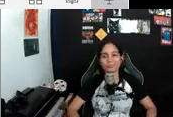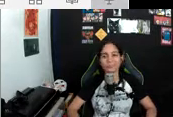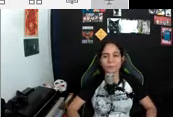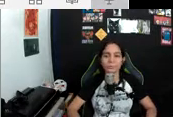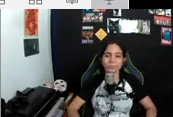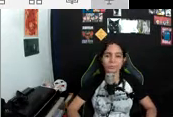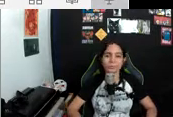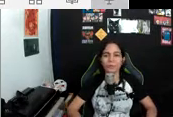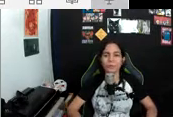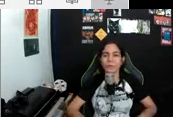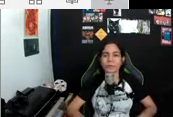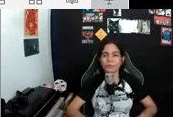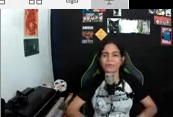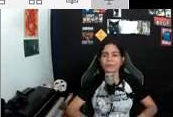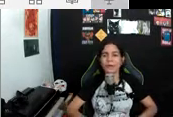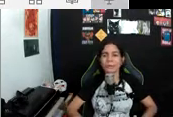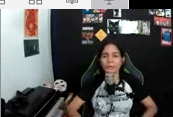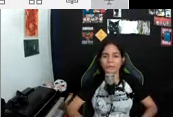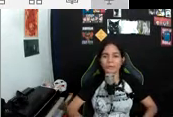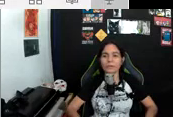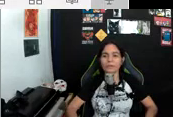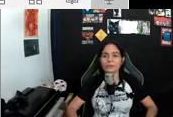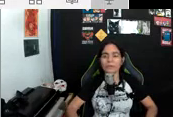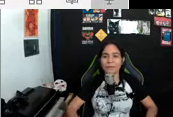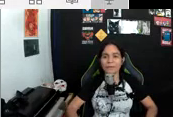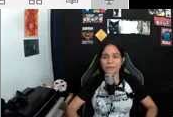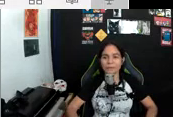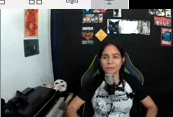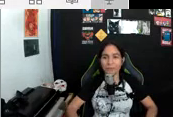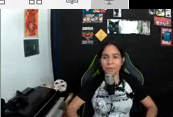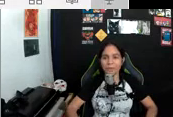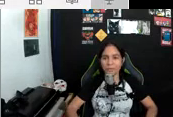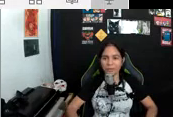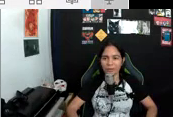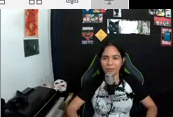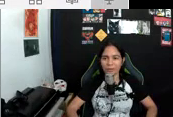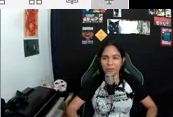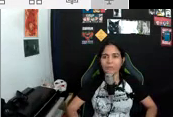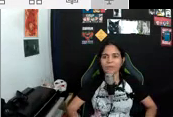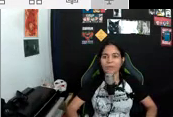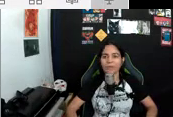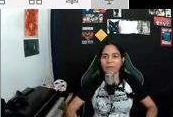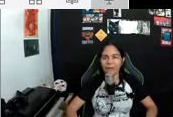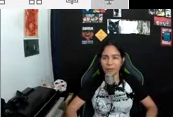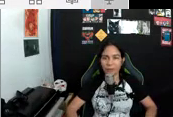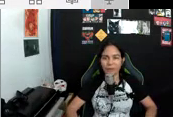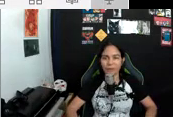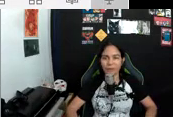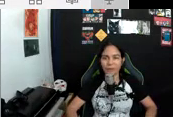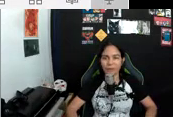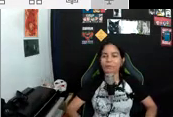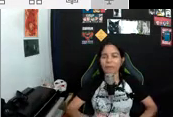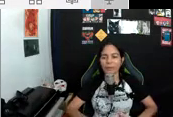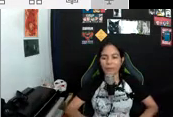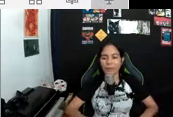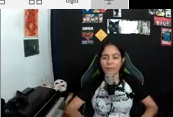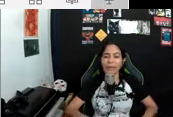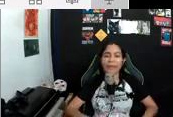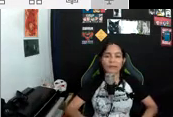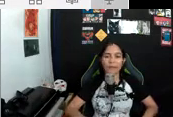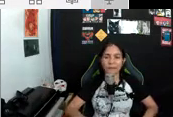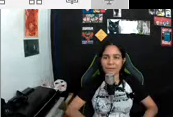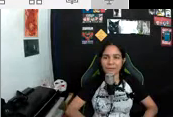que pelo menos umas 4 vezes, 2 vezes em cada semestre, para você estar lá acompanhando seu filho, porque